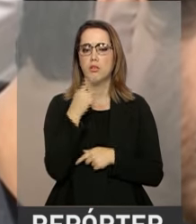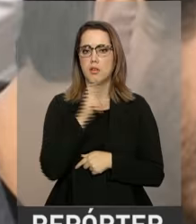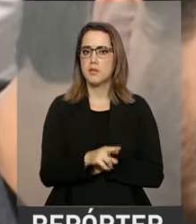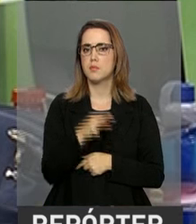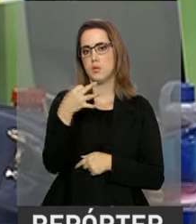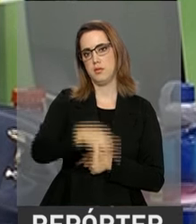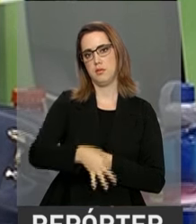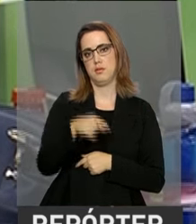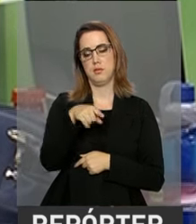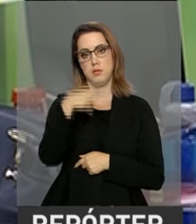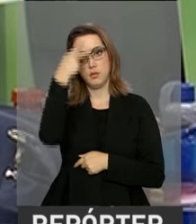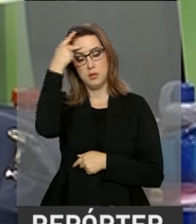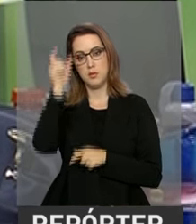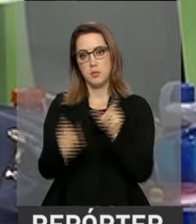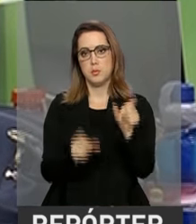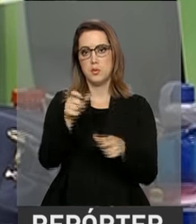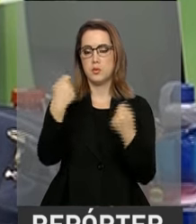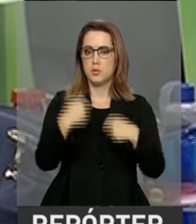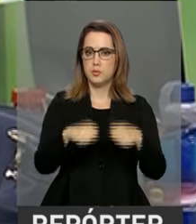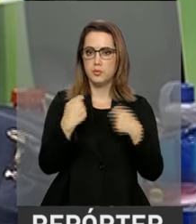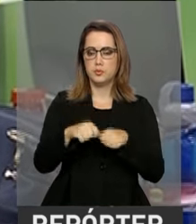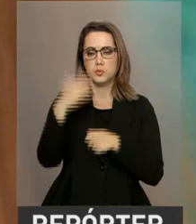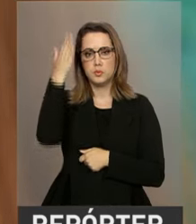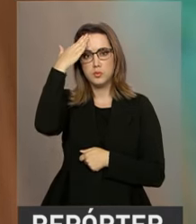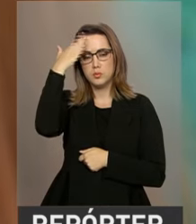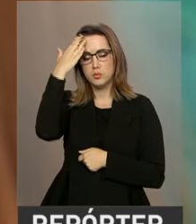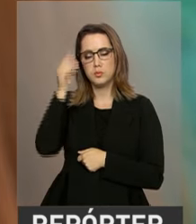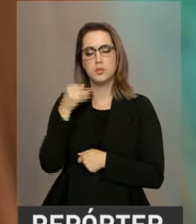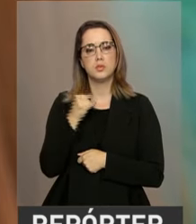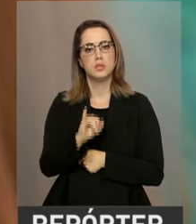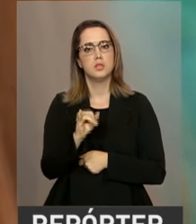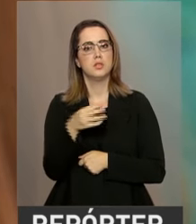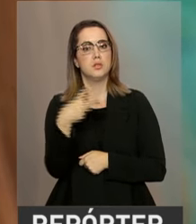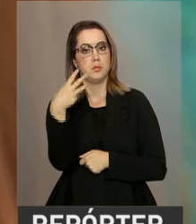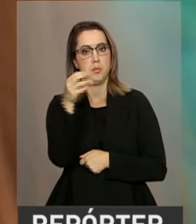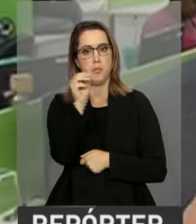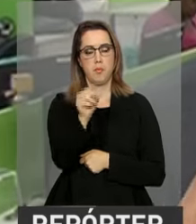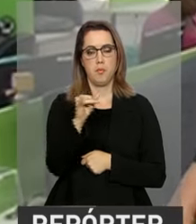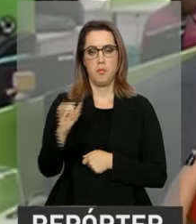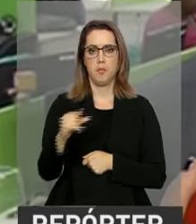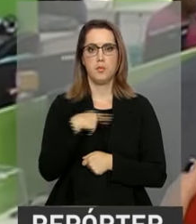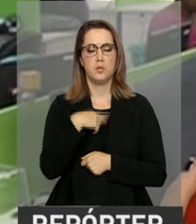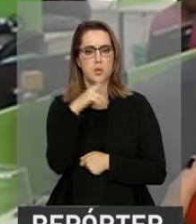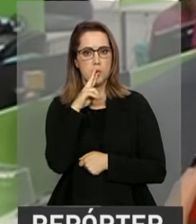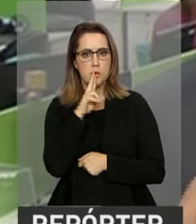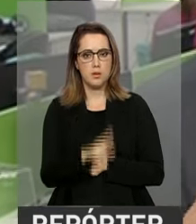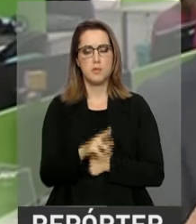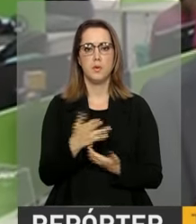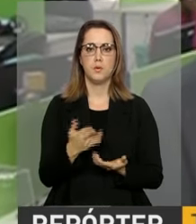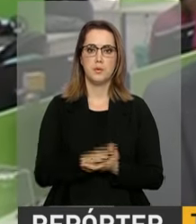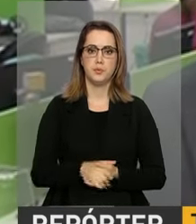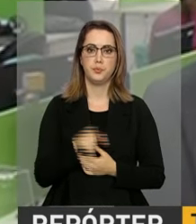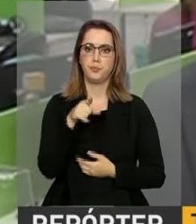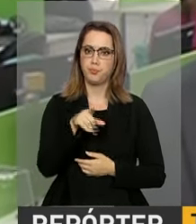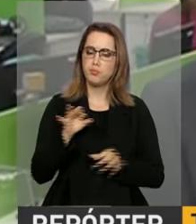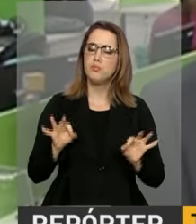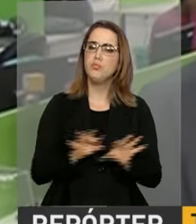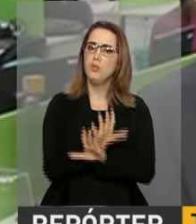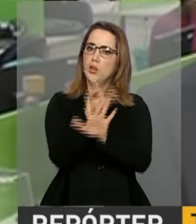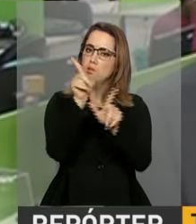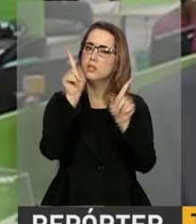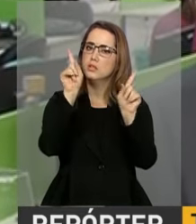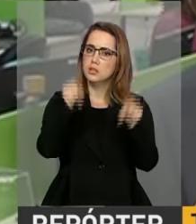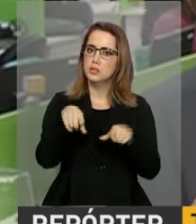o cidadão tenha um retorno da solicitação no prazo de 30 dias transparência é prestação de contas